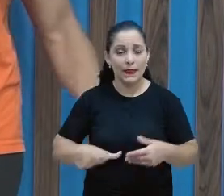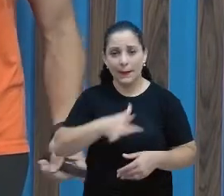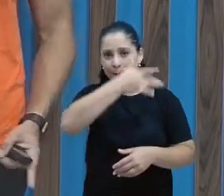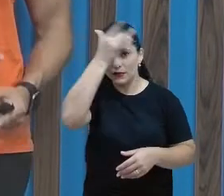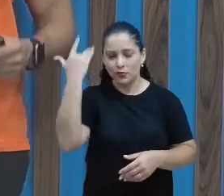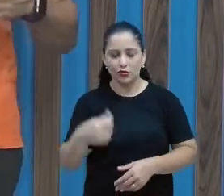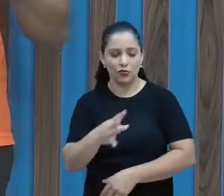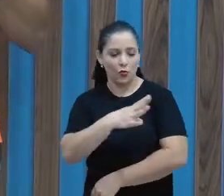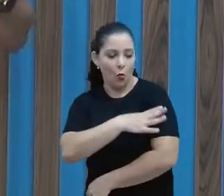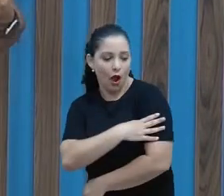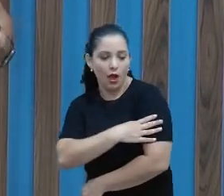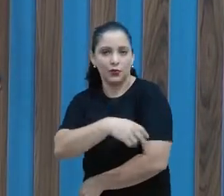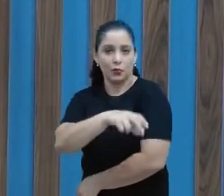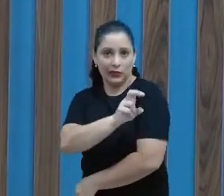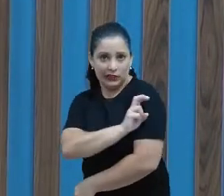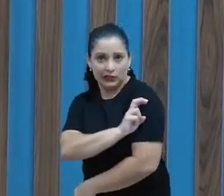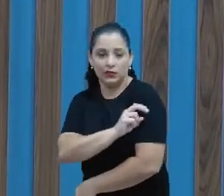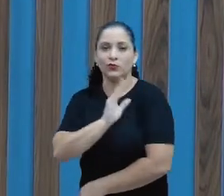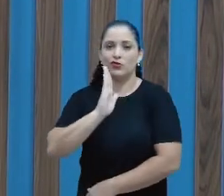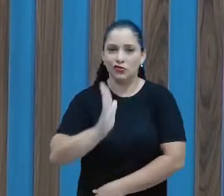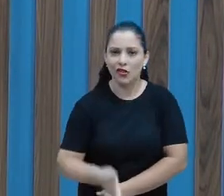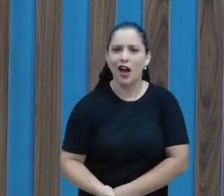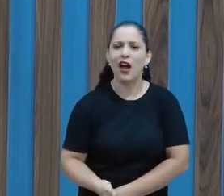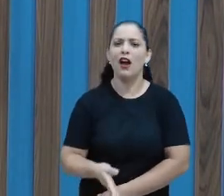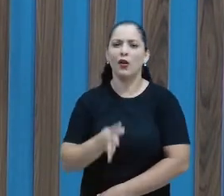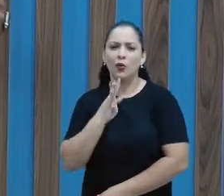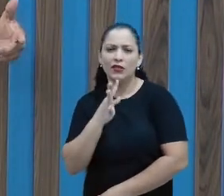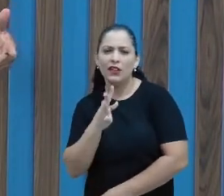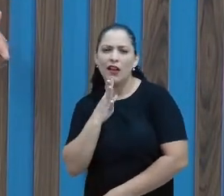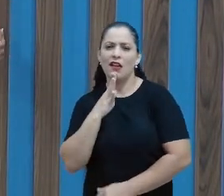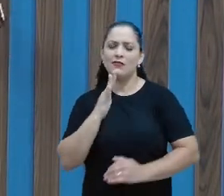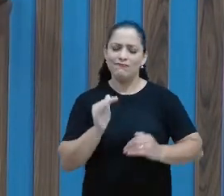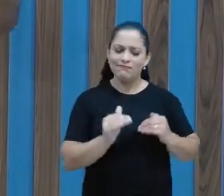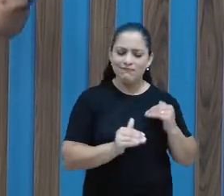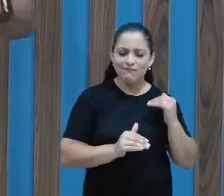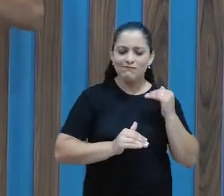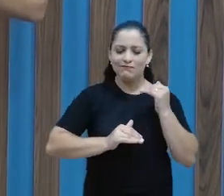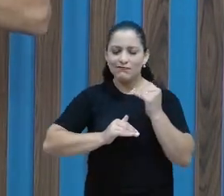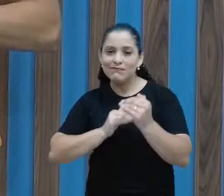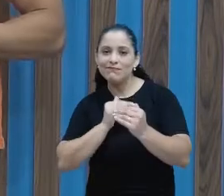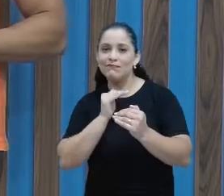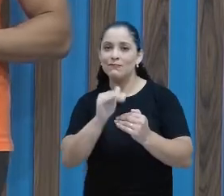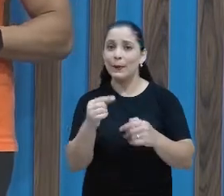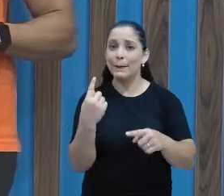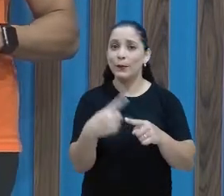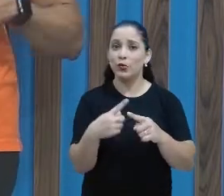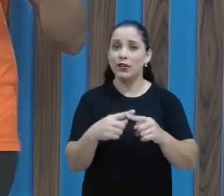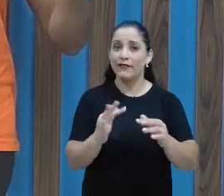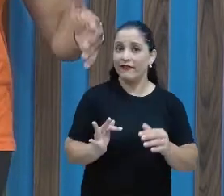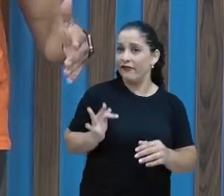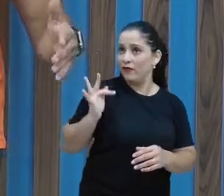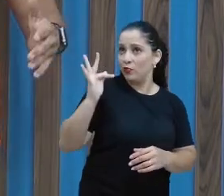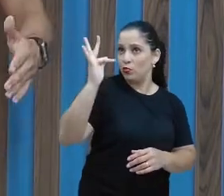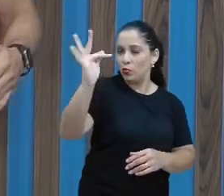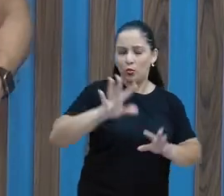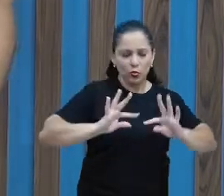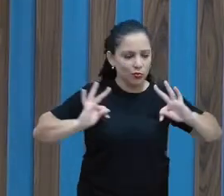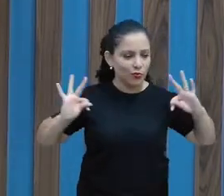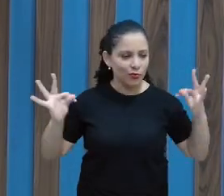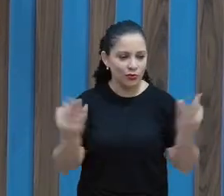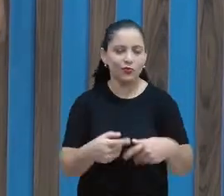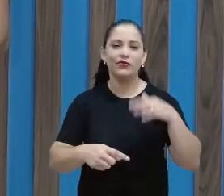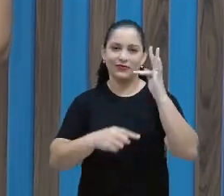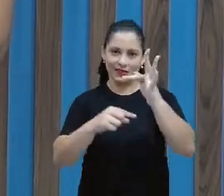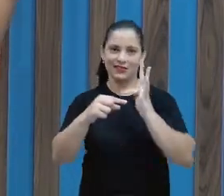4º ano, já começa a vivenciar essa ideia de fração, porque é algo que a gente leva aí para a nossa vida inteira, certo?